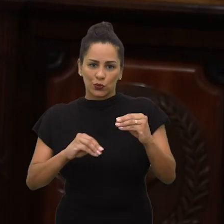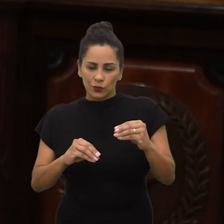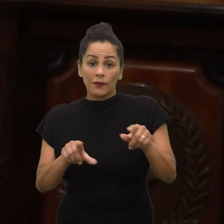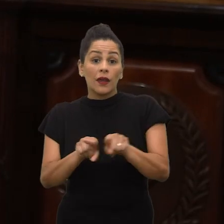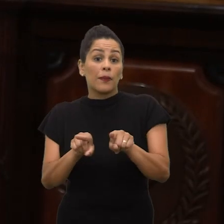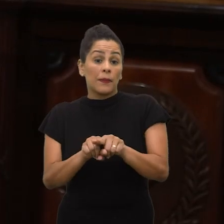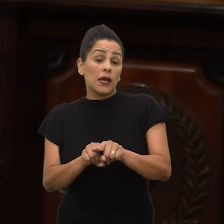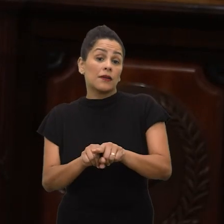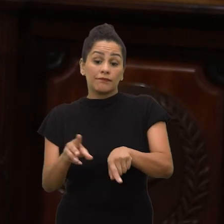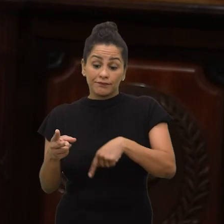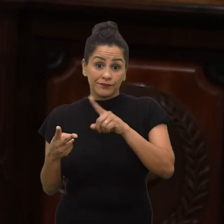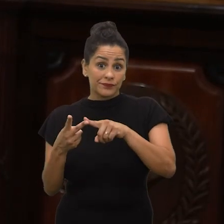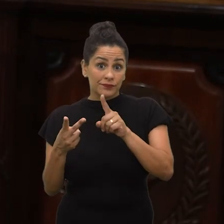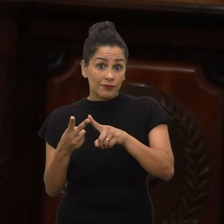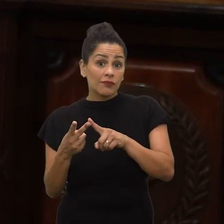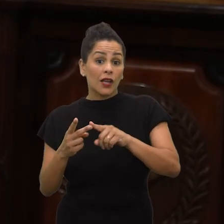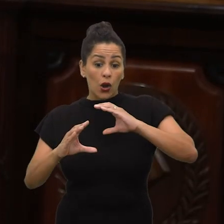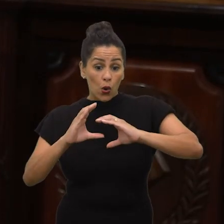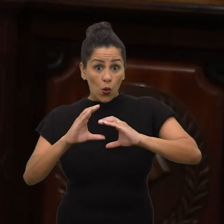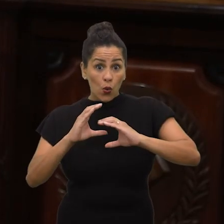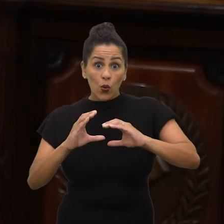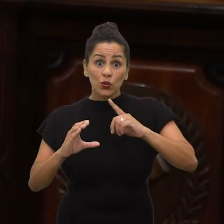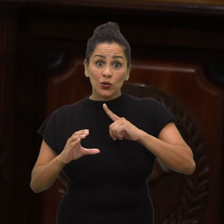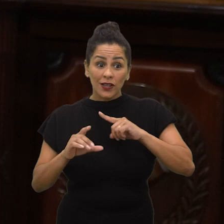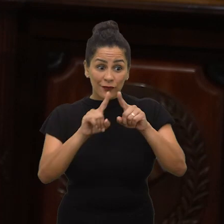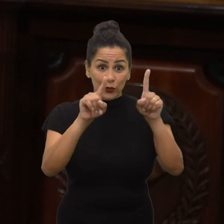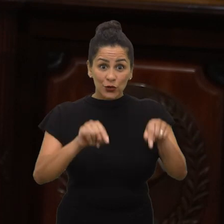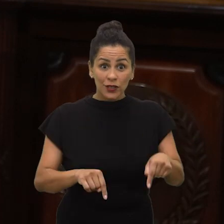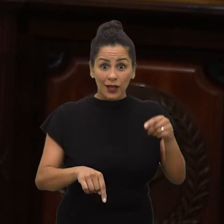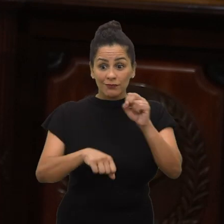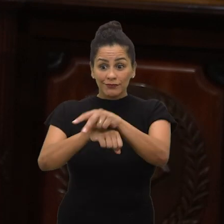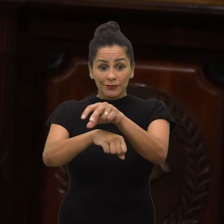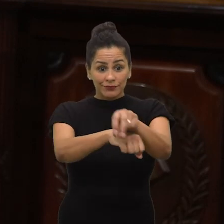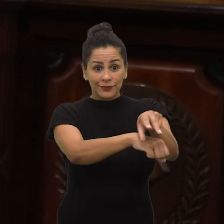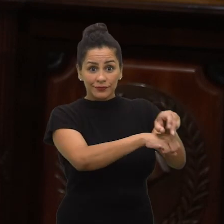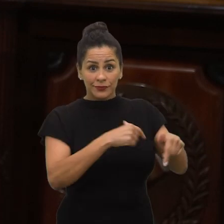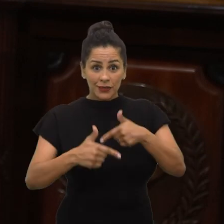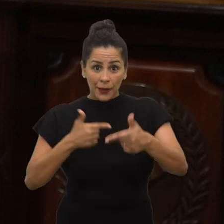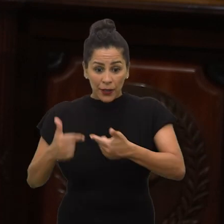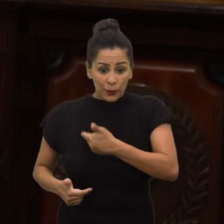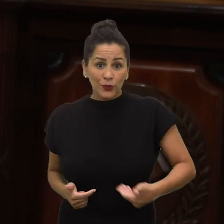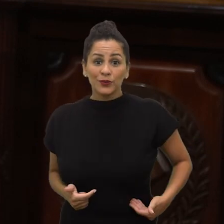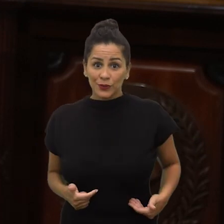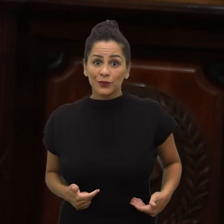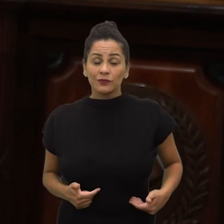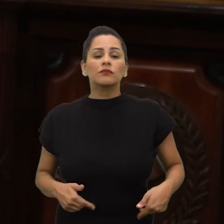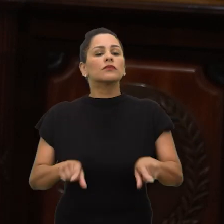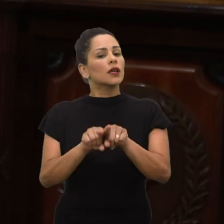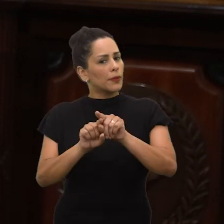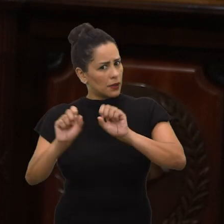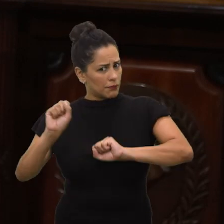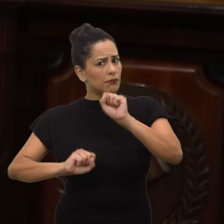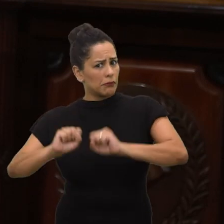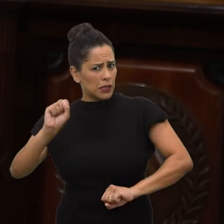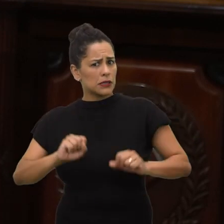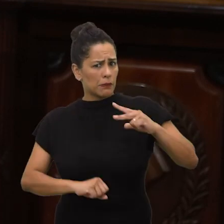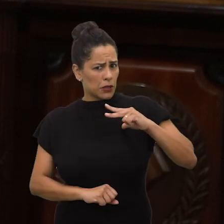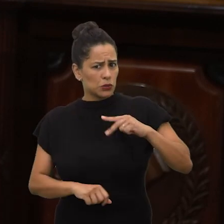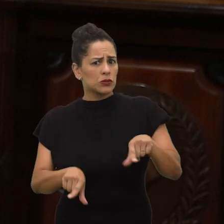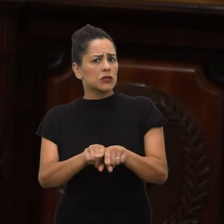conduzem os nossos servidores aos cargos e hoje as empresas também é particulares